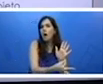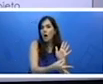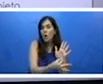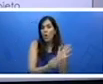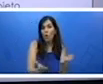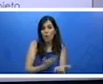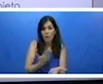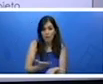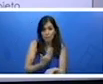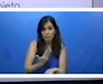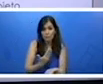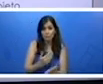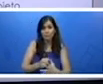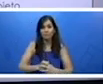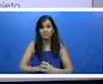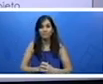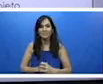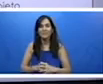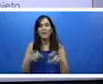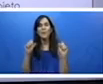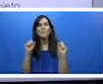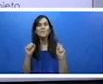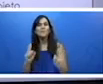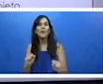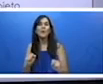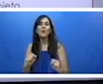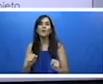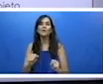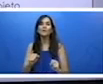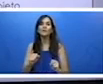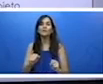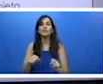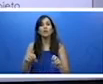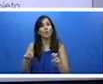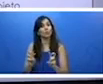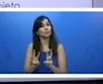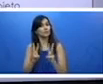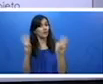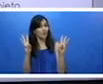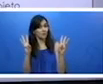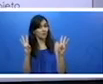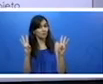obra, ela pode contribuir tanto para o sucesso da obra